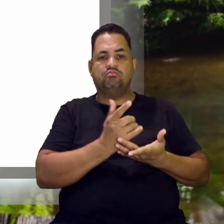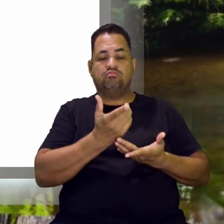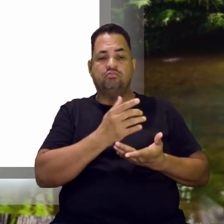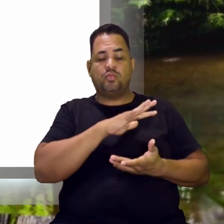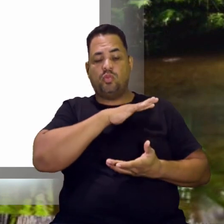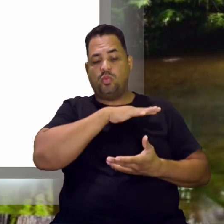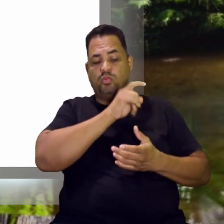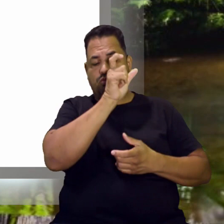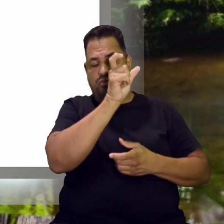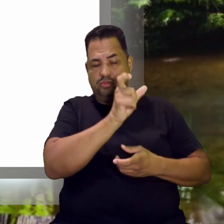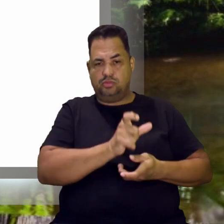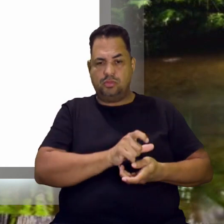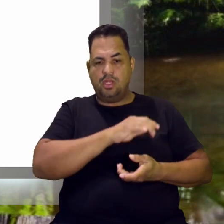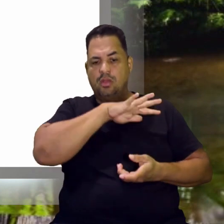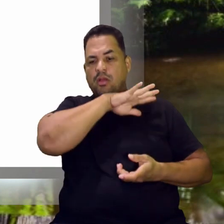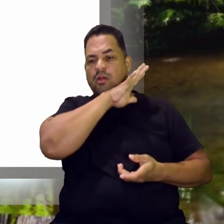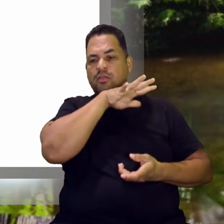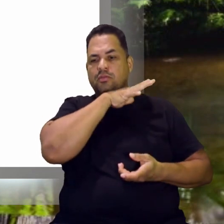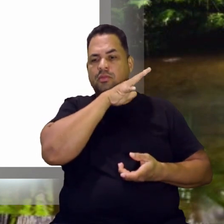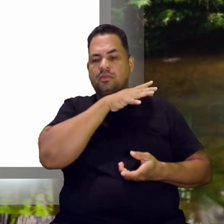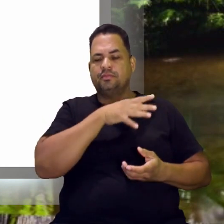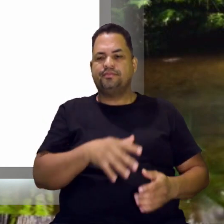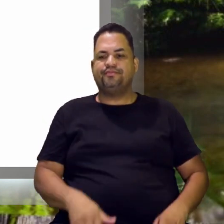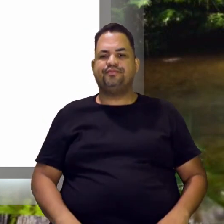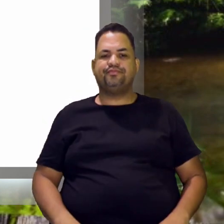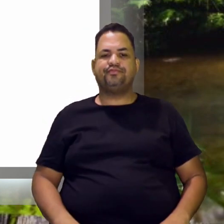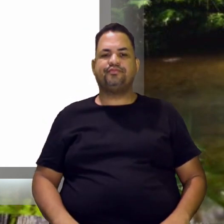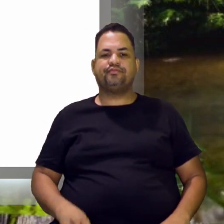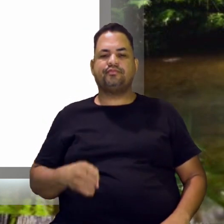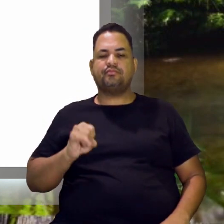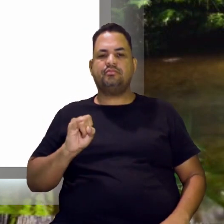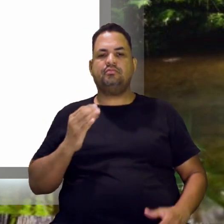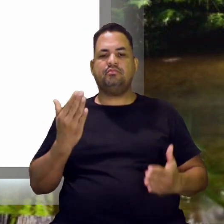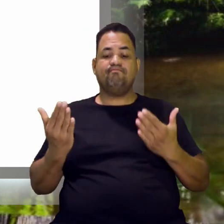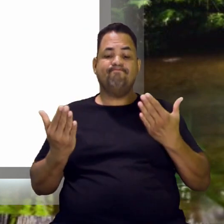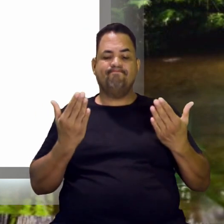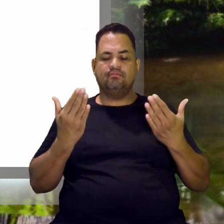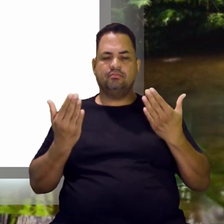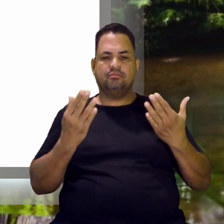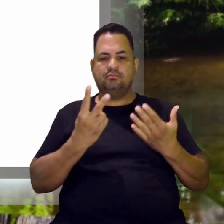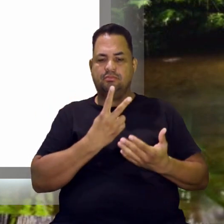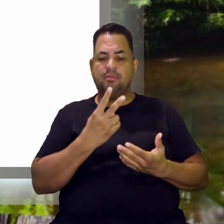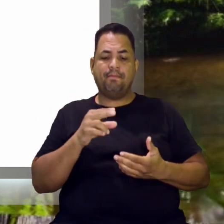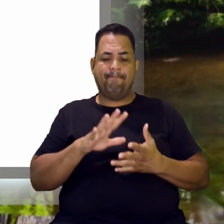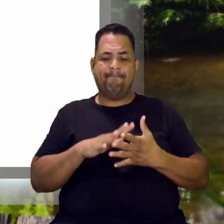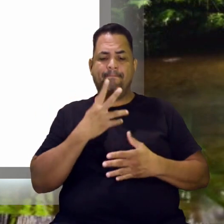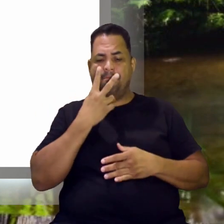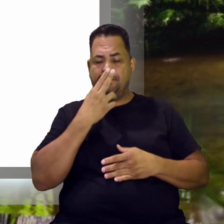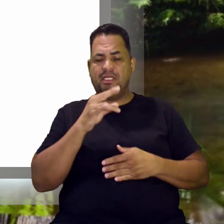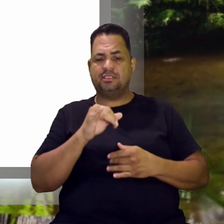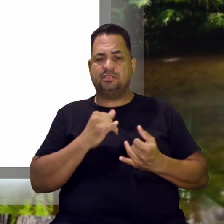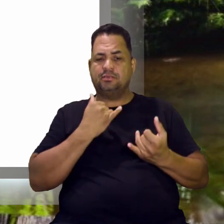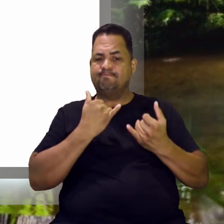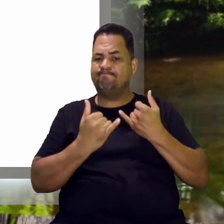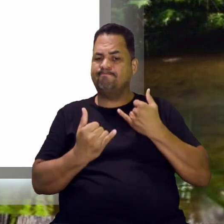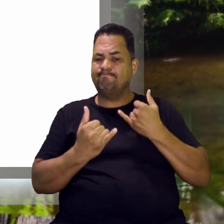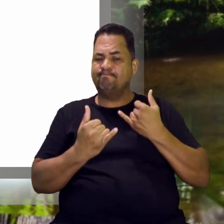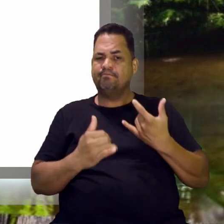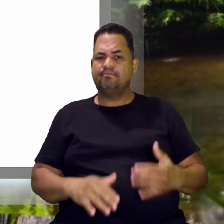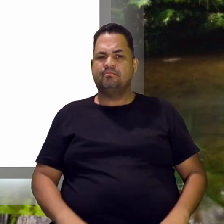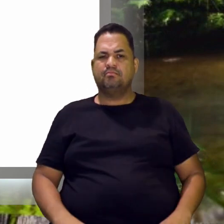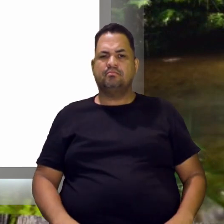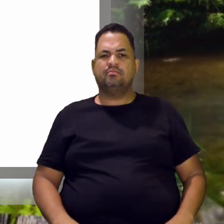determinado indivíduo. Que se você for fazer um comparativo, vai dar quase que a mesma coisa, né? O conjunto